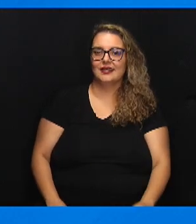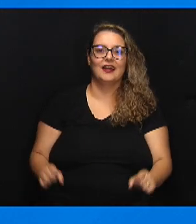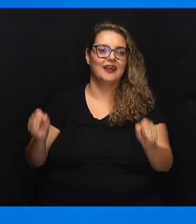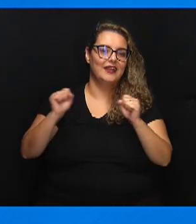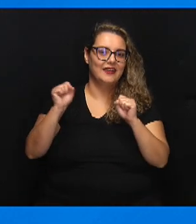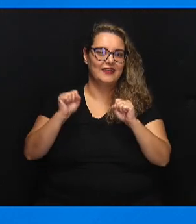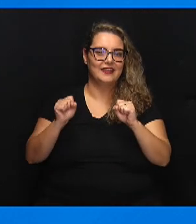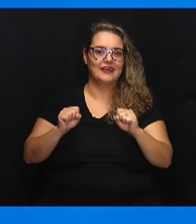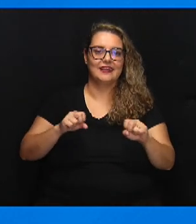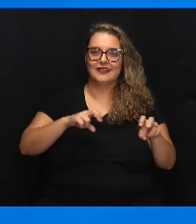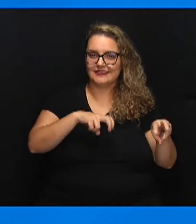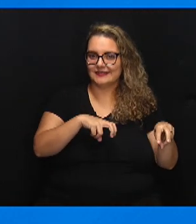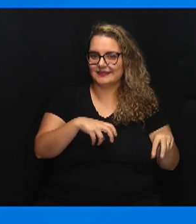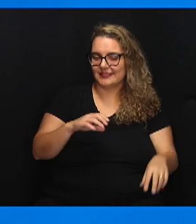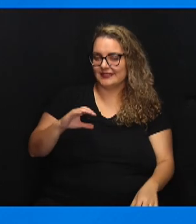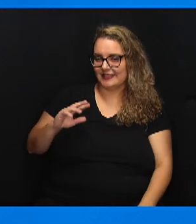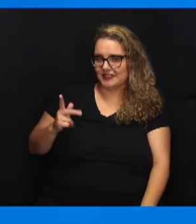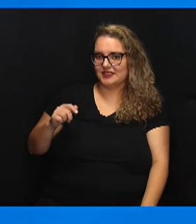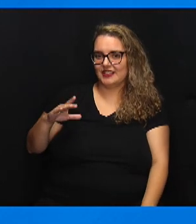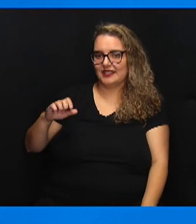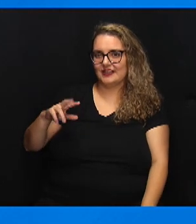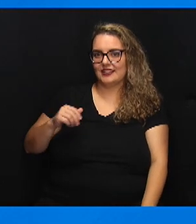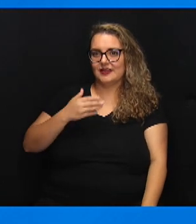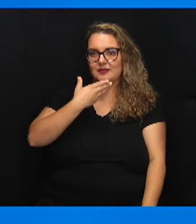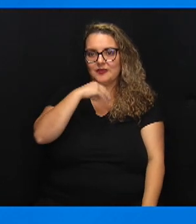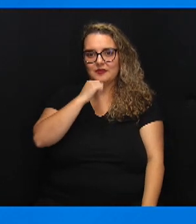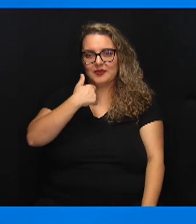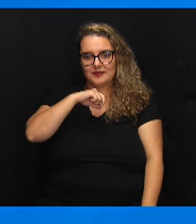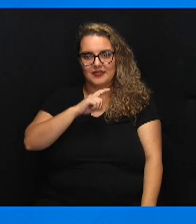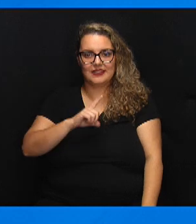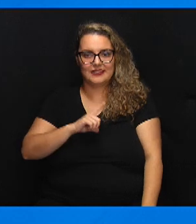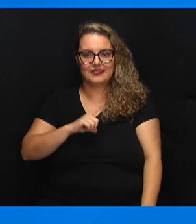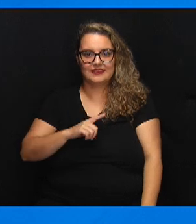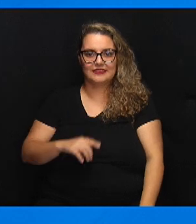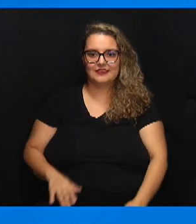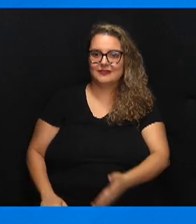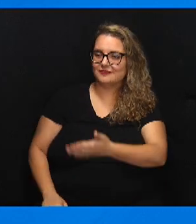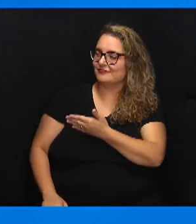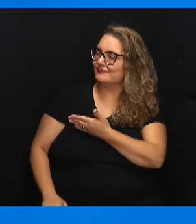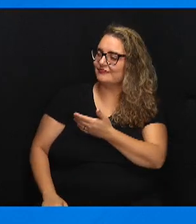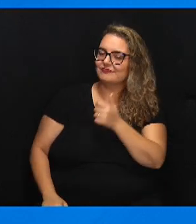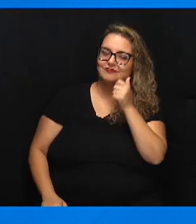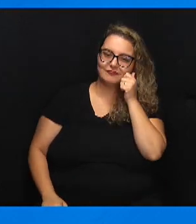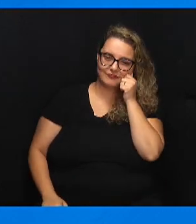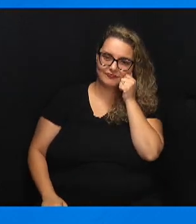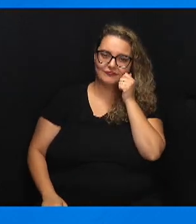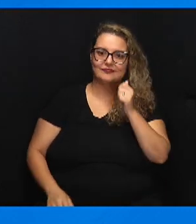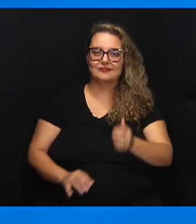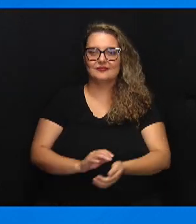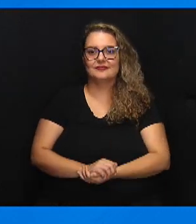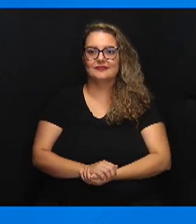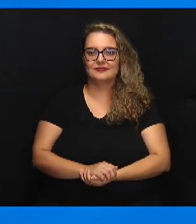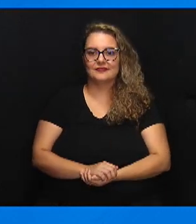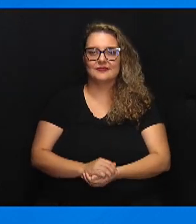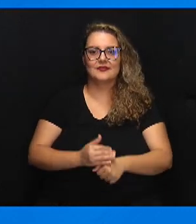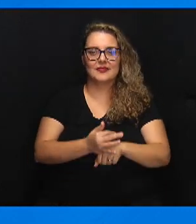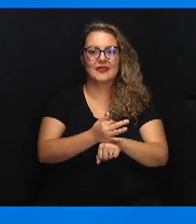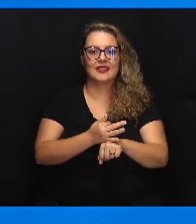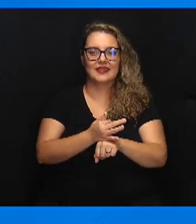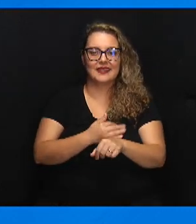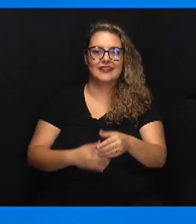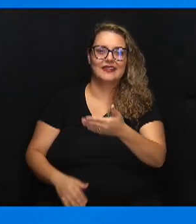lá na chácara que meus pais têm, né? E o Vini, esse garotinho aí, sorridente. E férias, e aí,